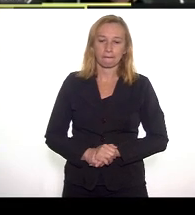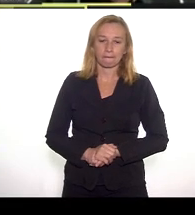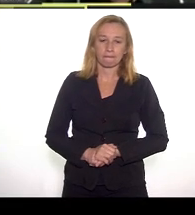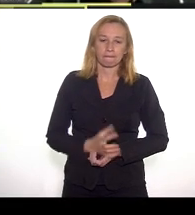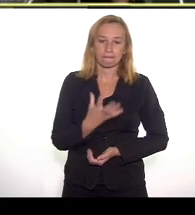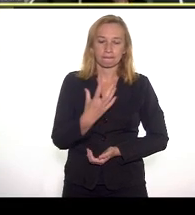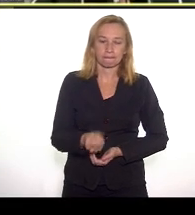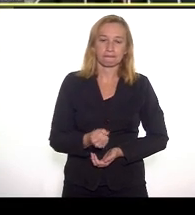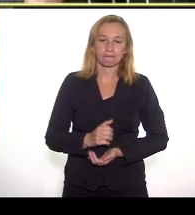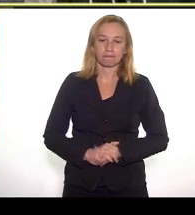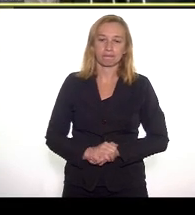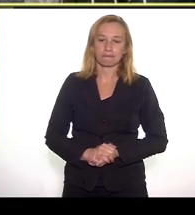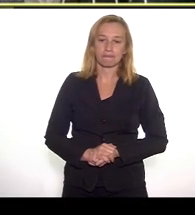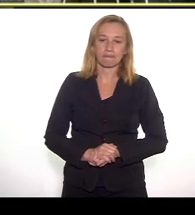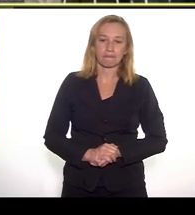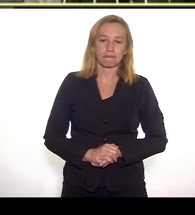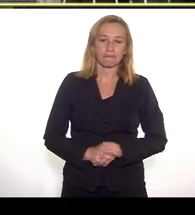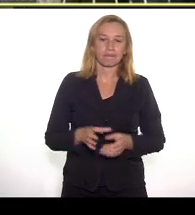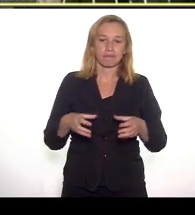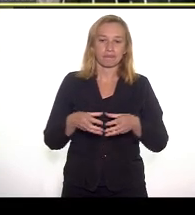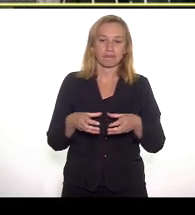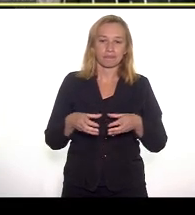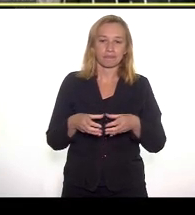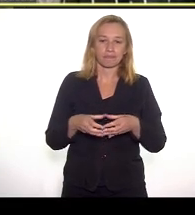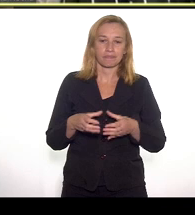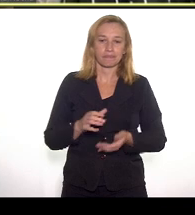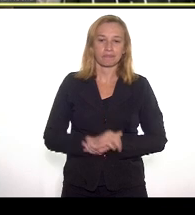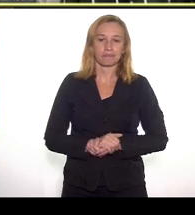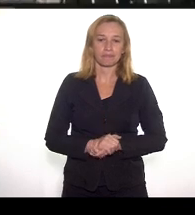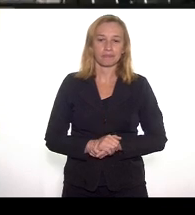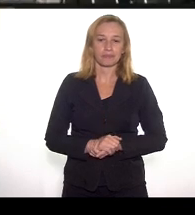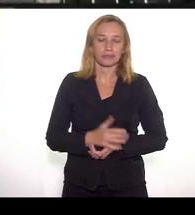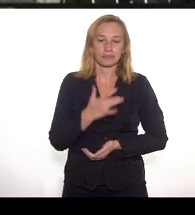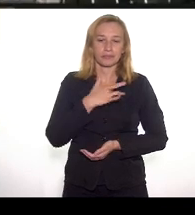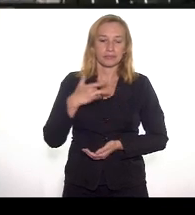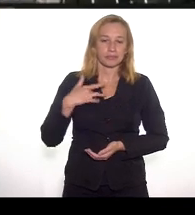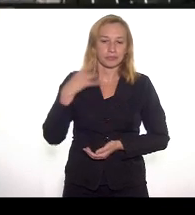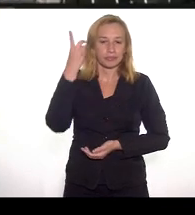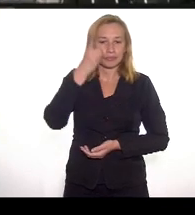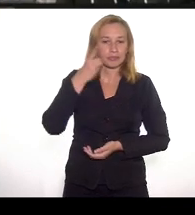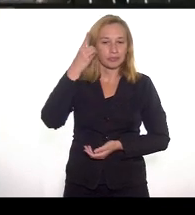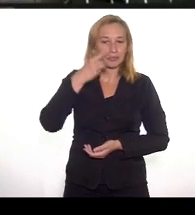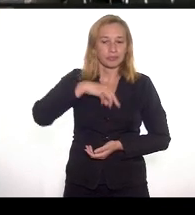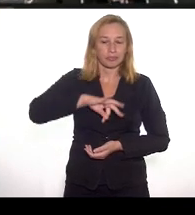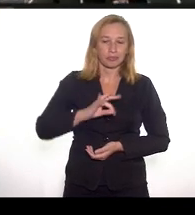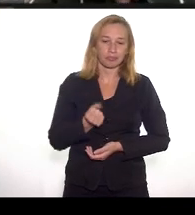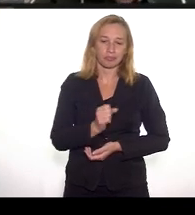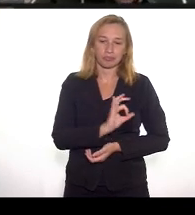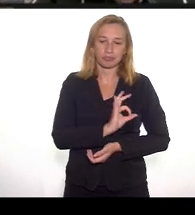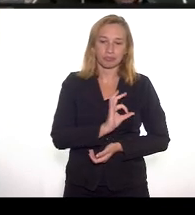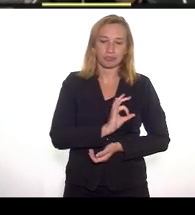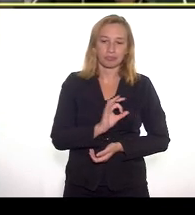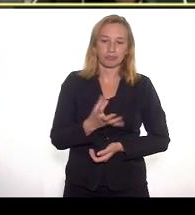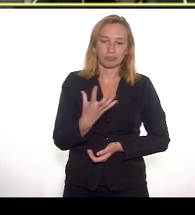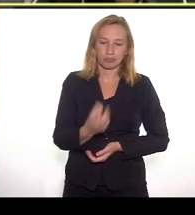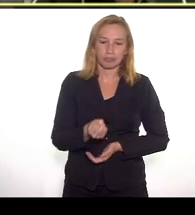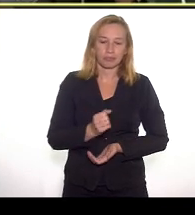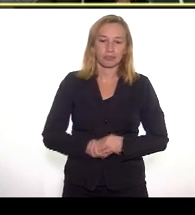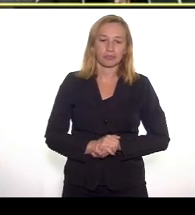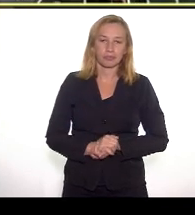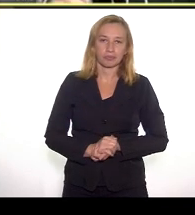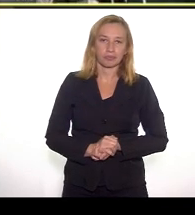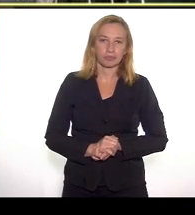Parecer favorável. Pela Comissão de Saúde, deputada Marta Rocha. Parecer